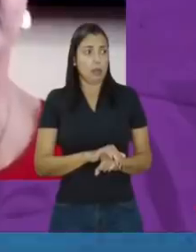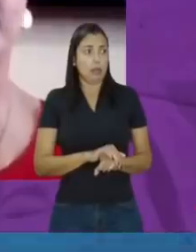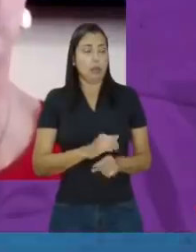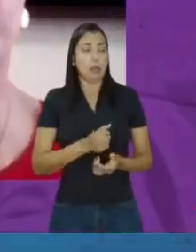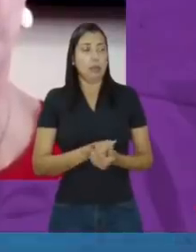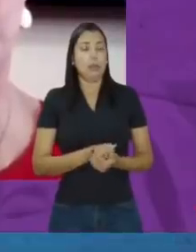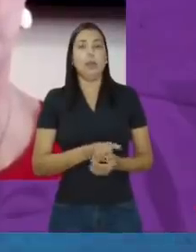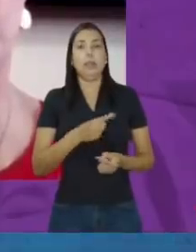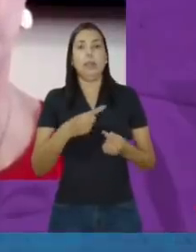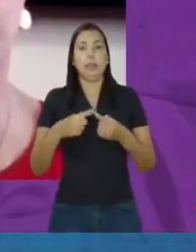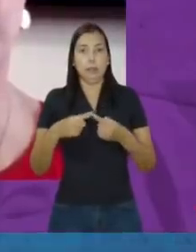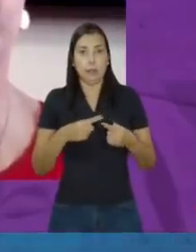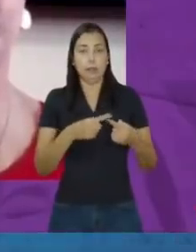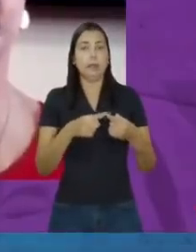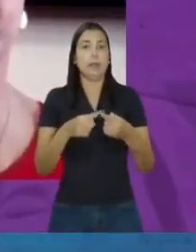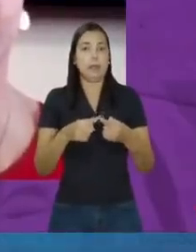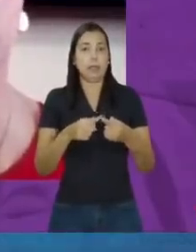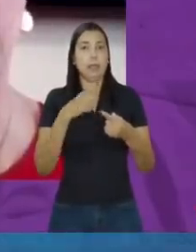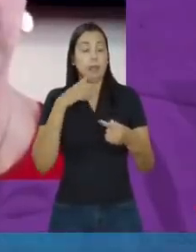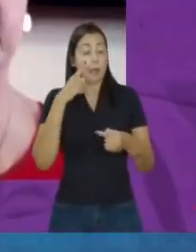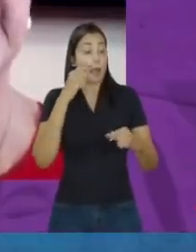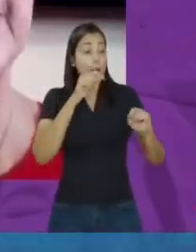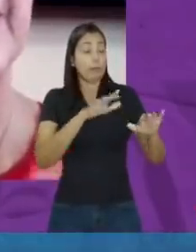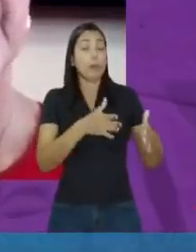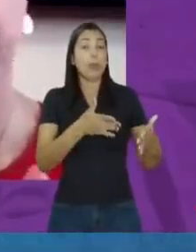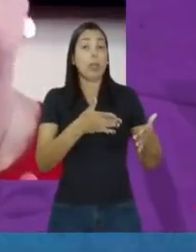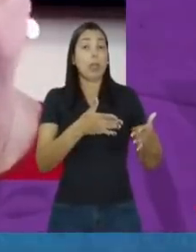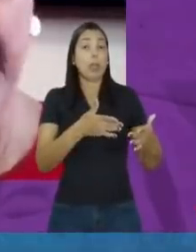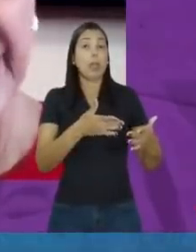ter talvez a manifestação